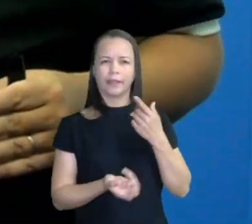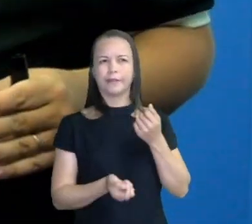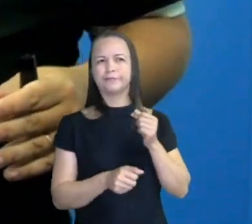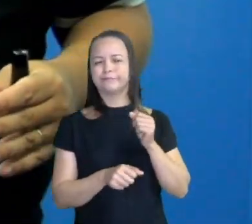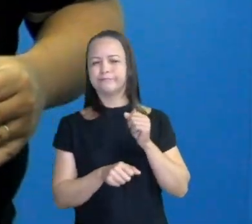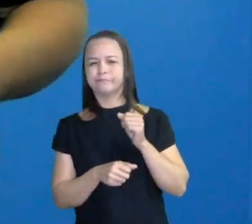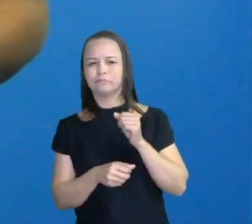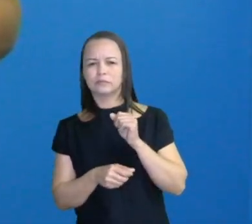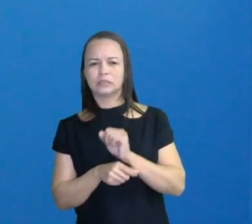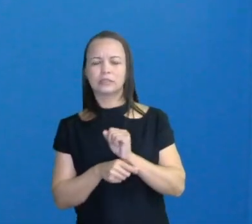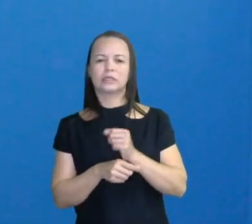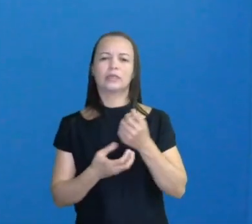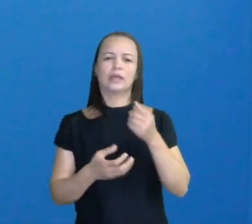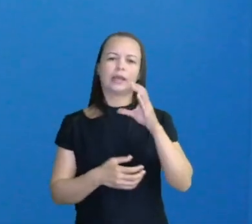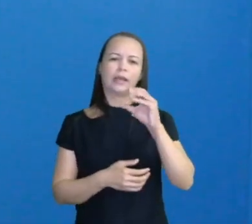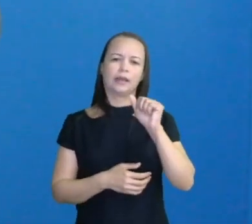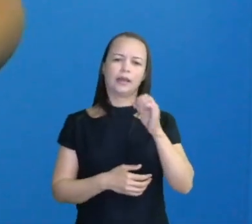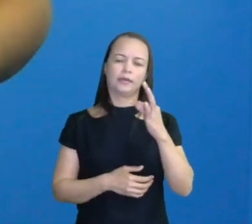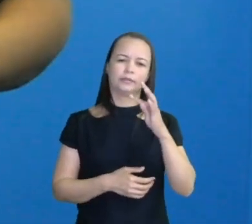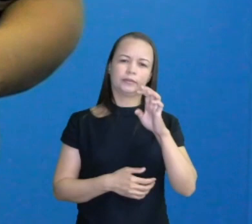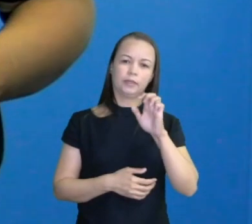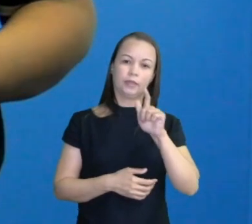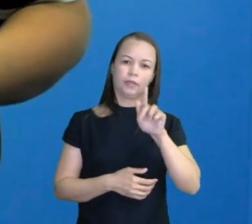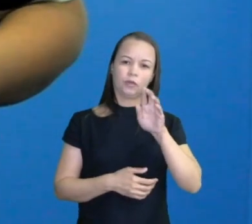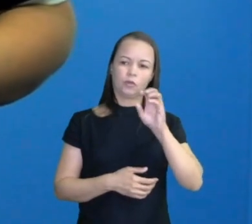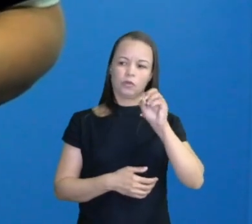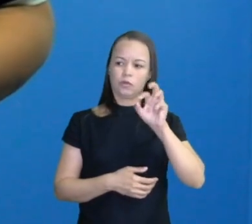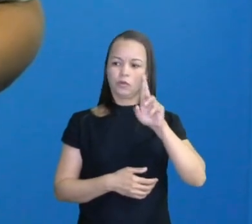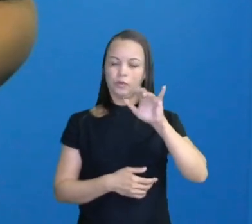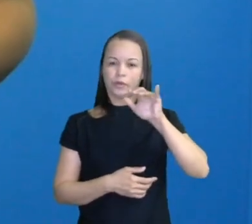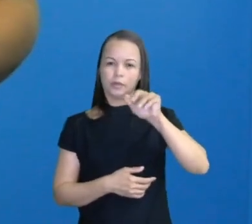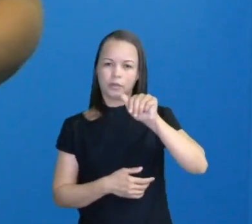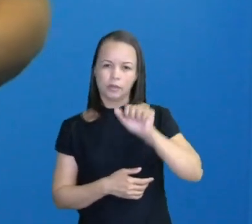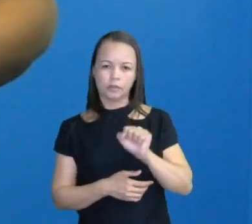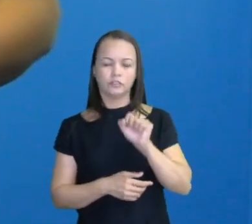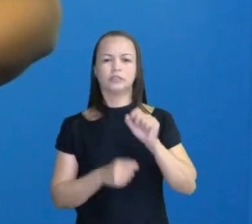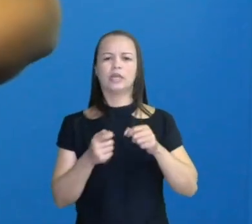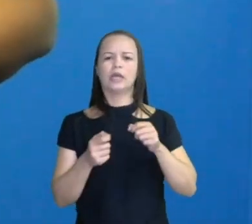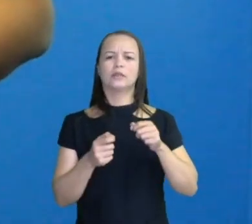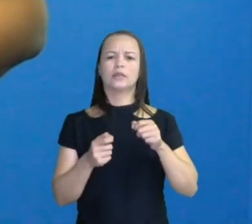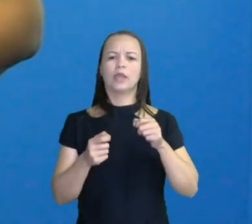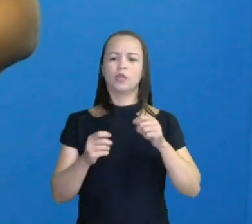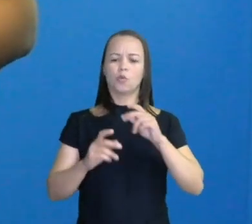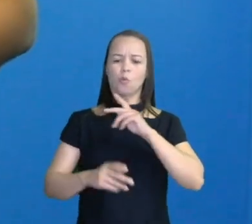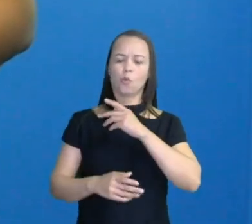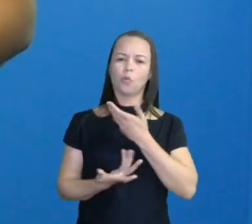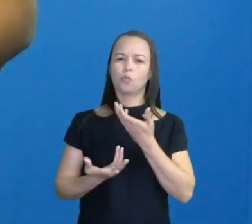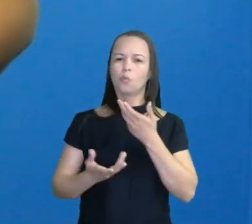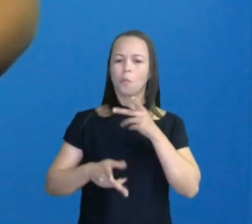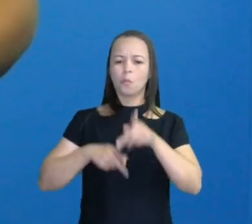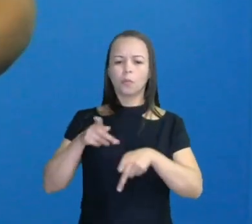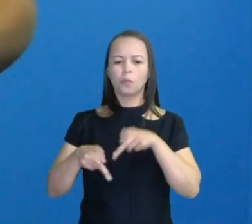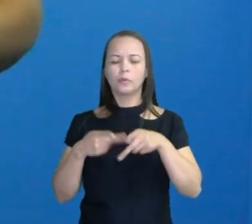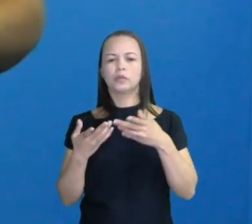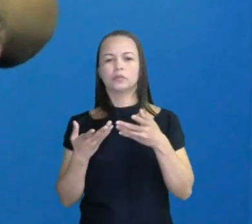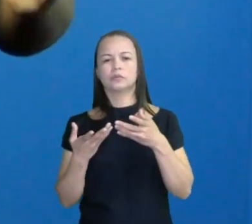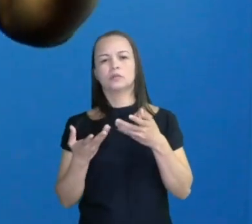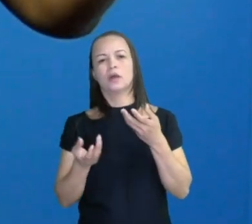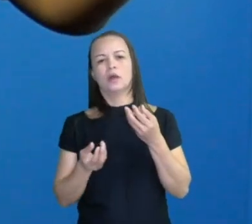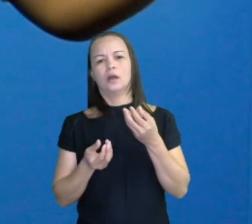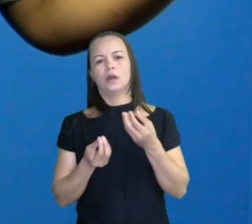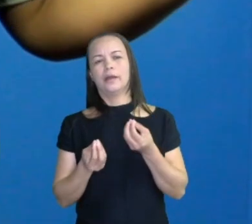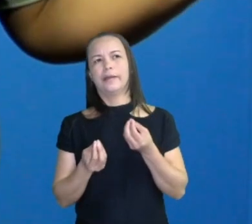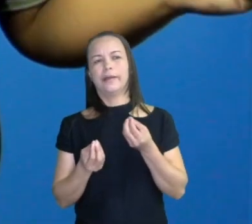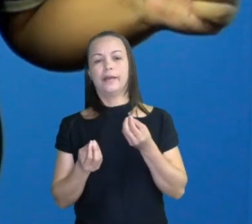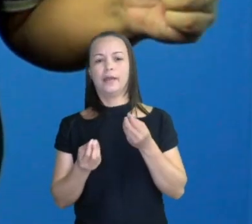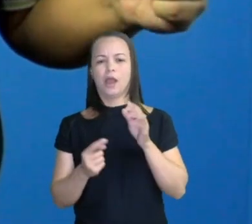Tem categorias, porque cada um tem um público-alvo. Você não pode jamais tratar uma notícia